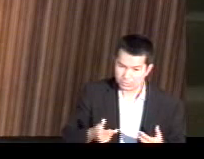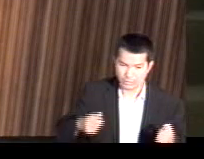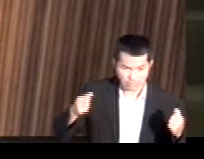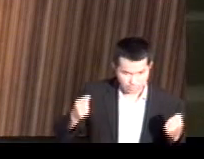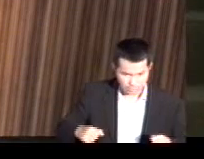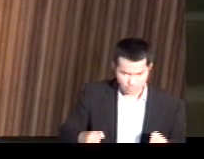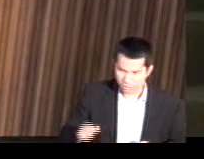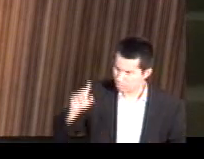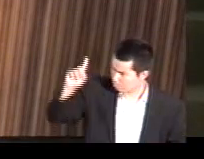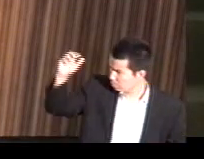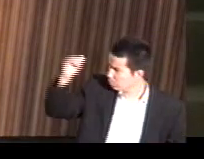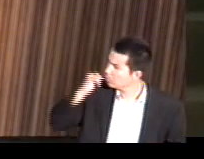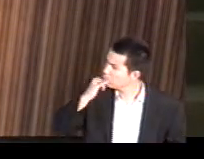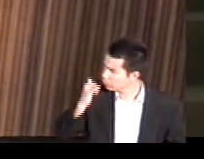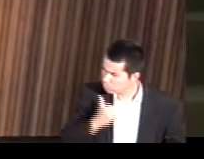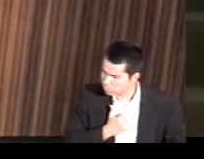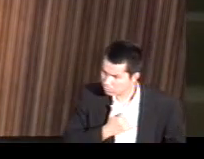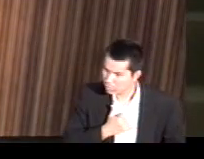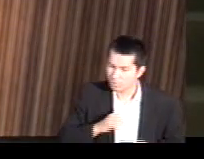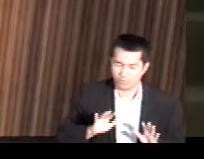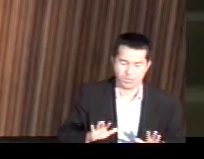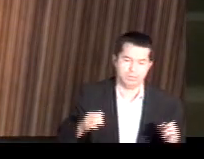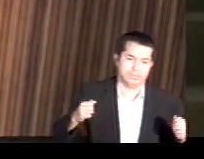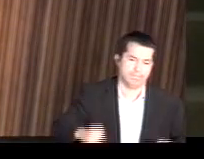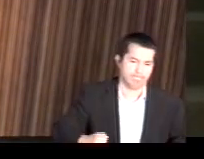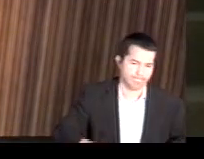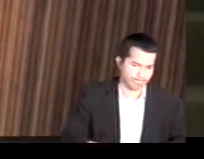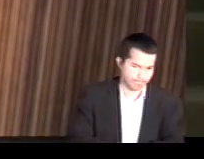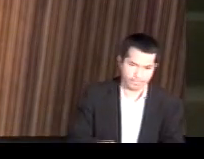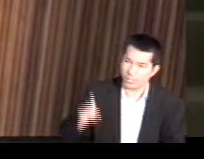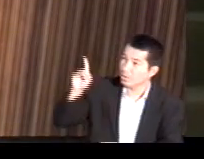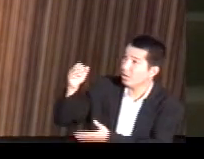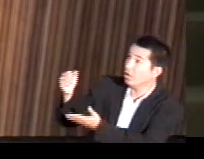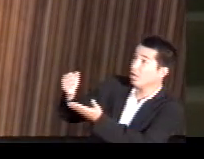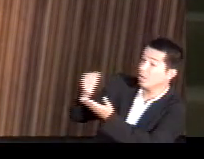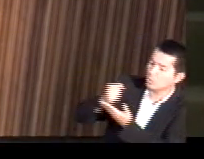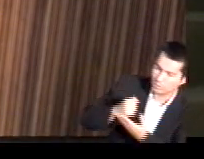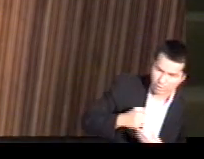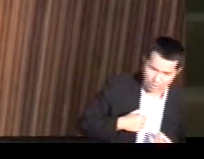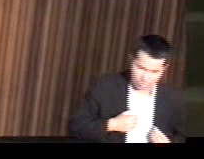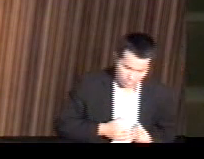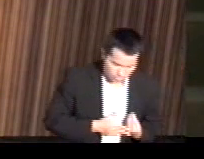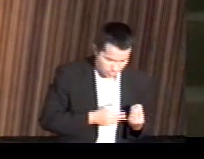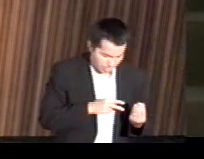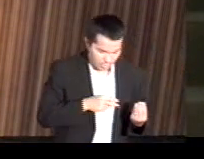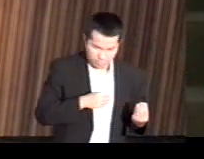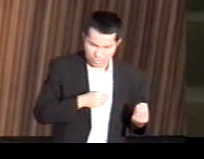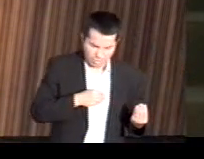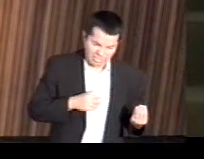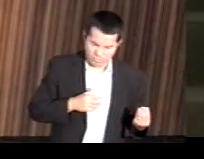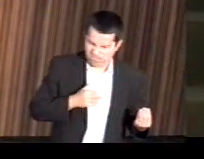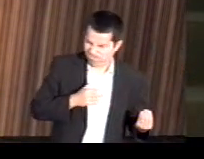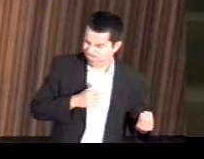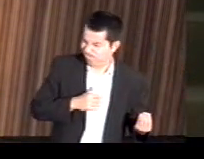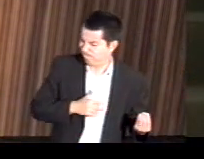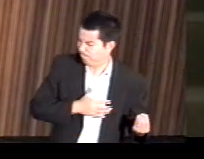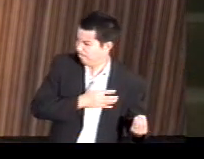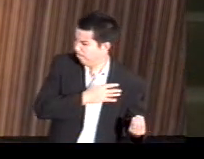eu quero ter nojo dessas coisas que não estão bem na minha vida e mudar a minha vida.